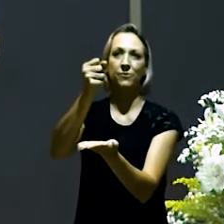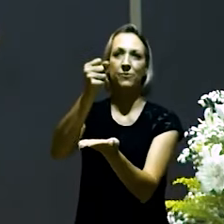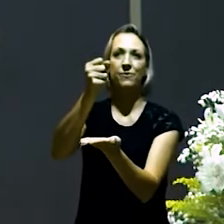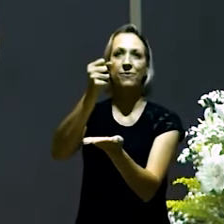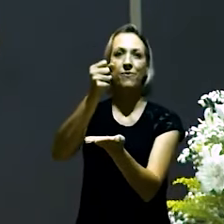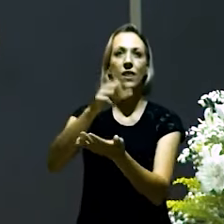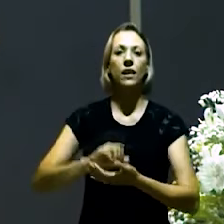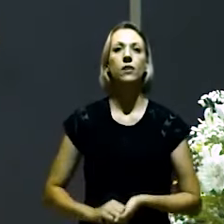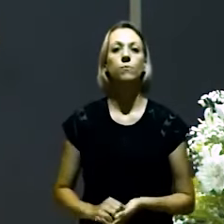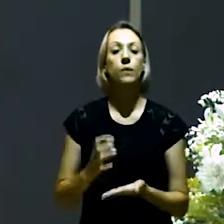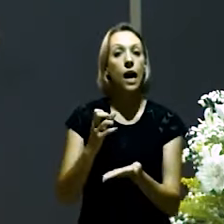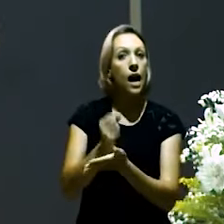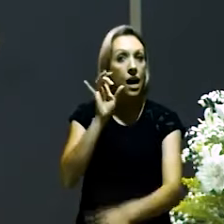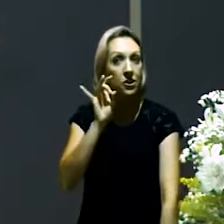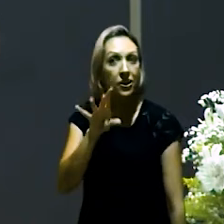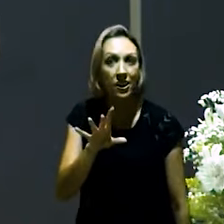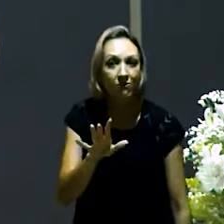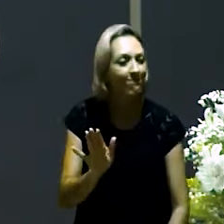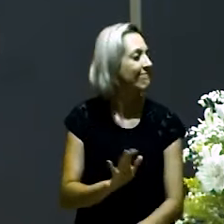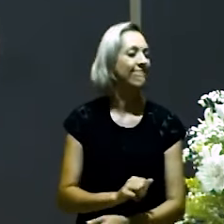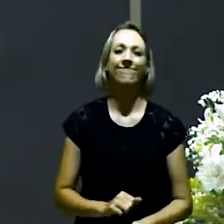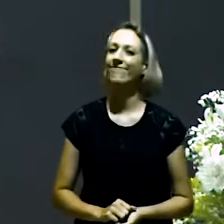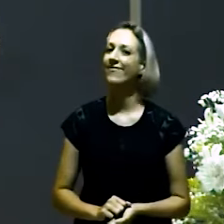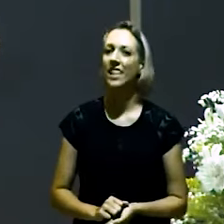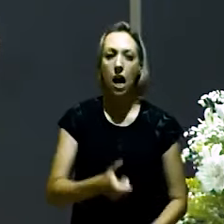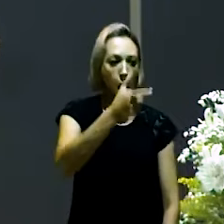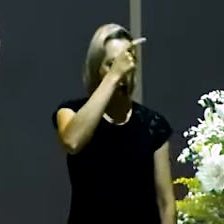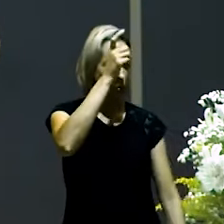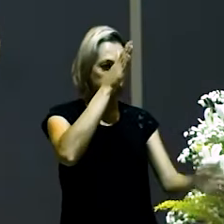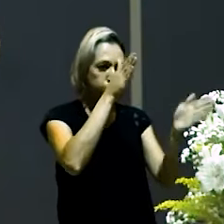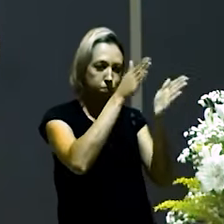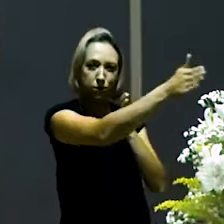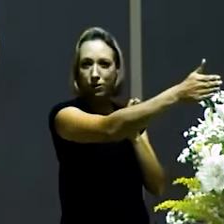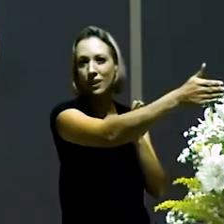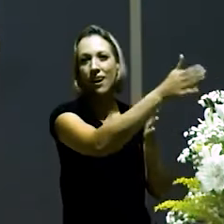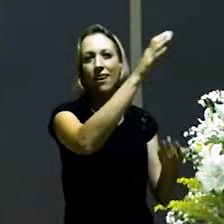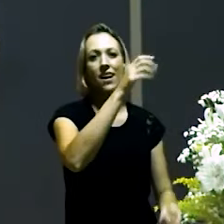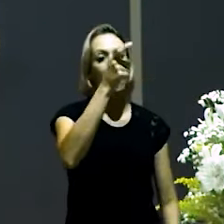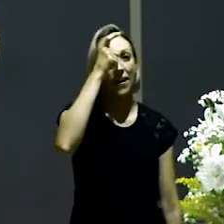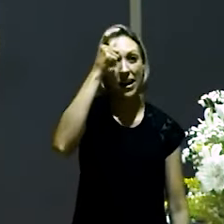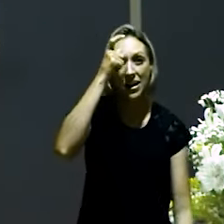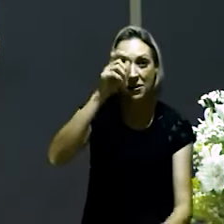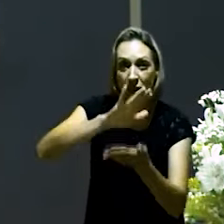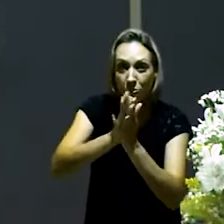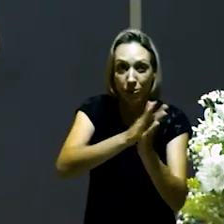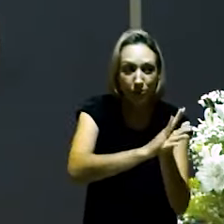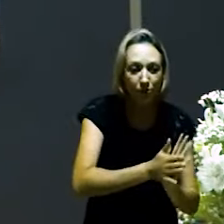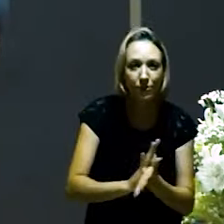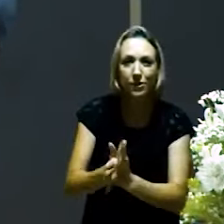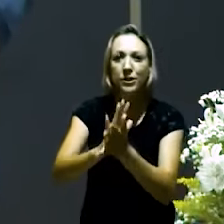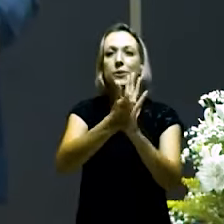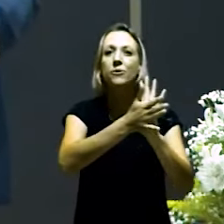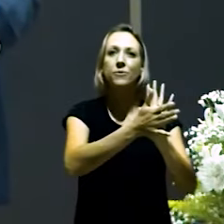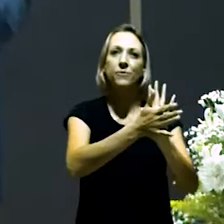resgatou, Ele despojou principados e potestades. Despojar é linguagem de guerra. Ele foi lá e Ele fez